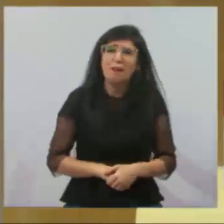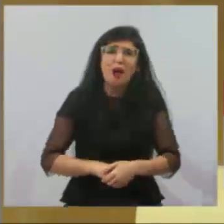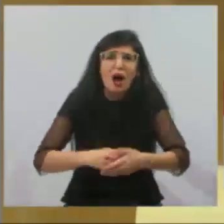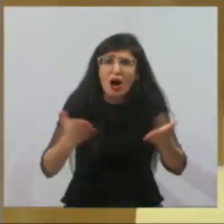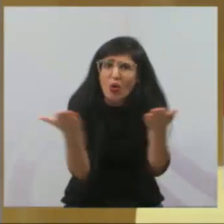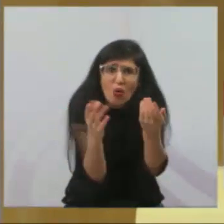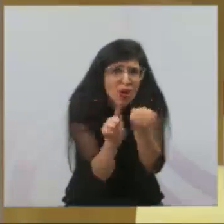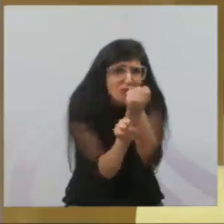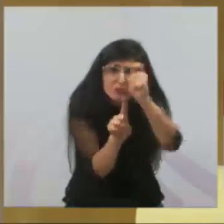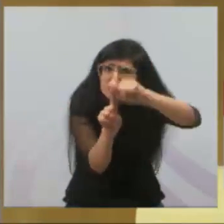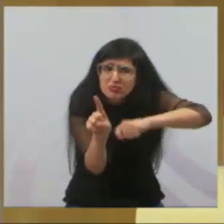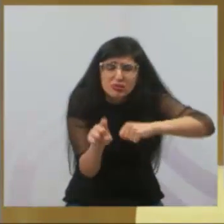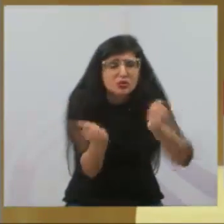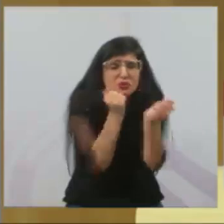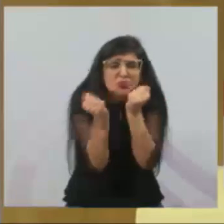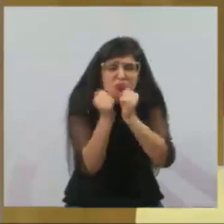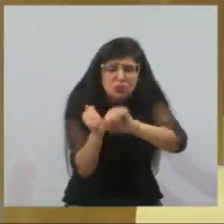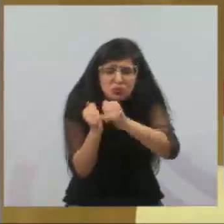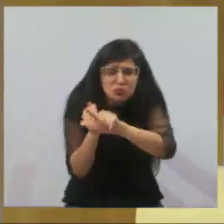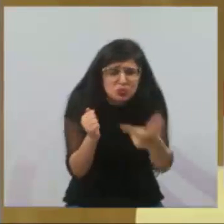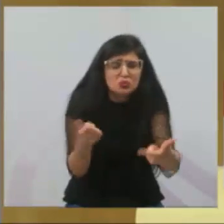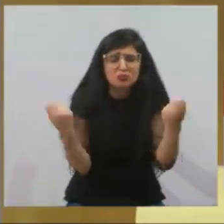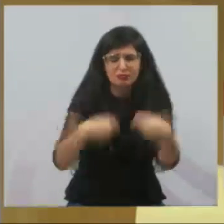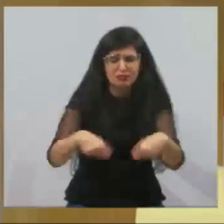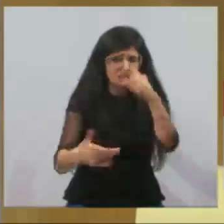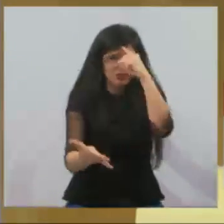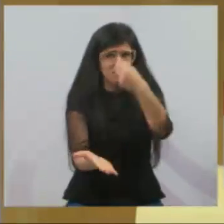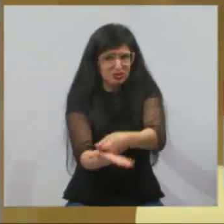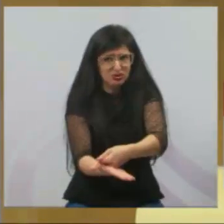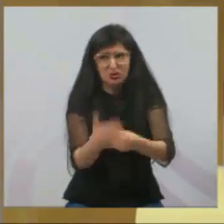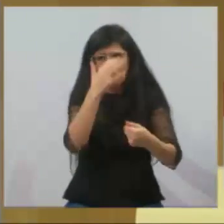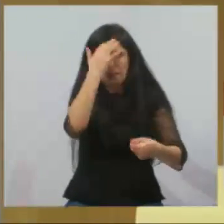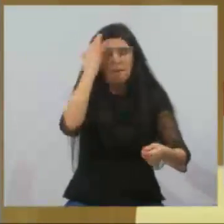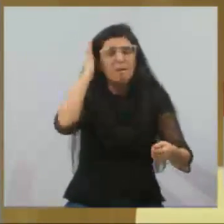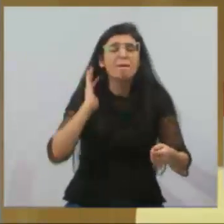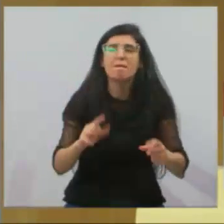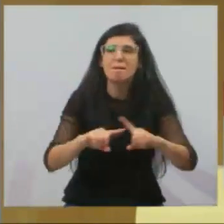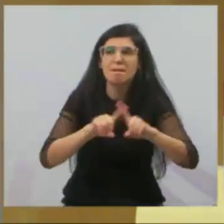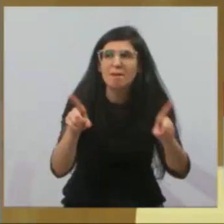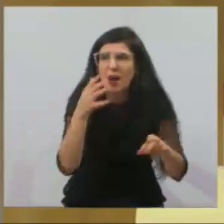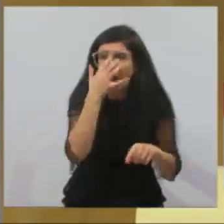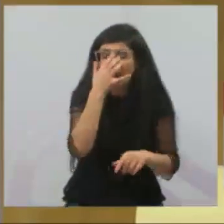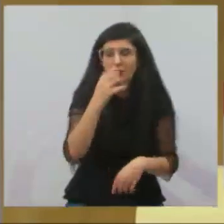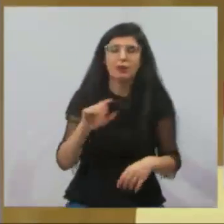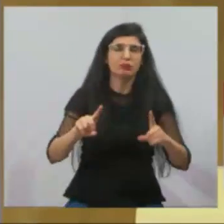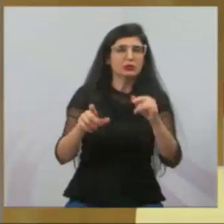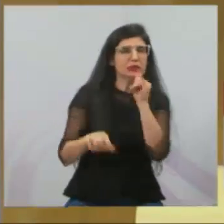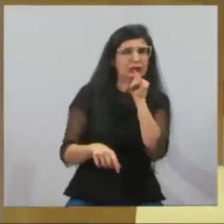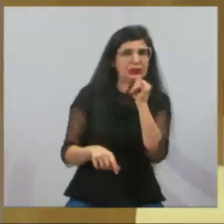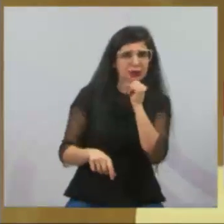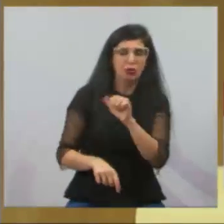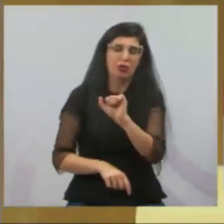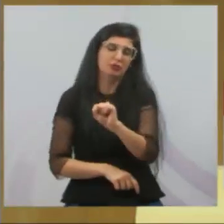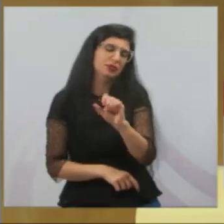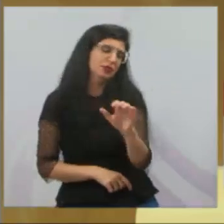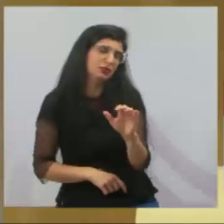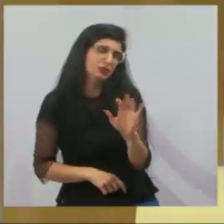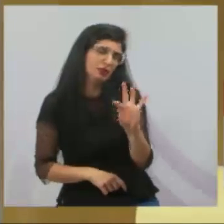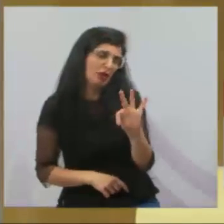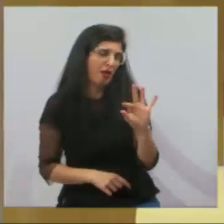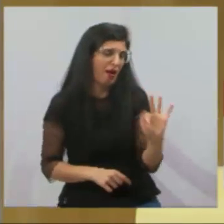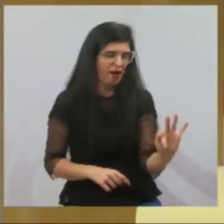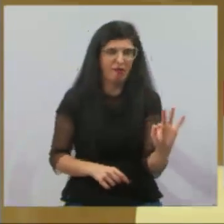fora. Infelizmente, até agora não foi tomada. Mas se vier a ser tomada alguma providência lá no Supremo Tribunal Federal, por exemplo, não